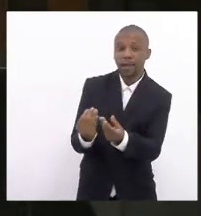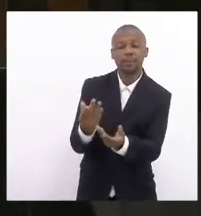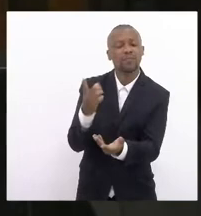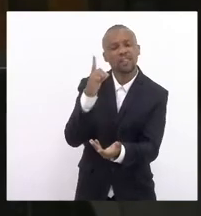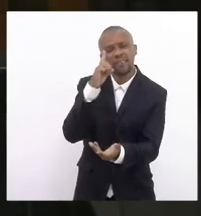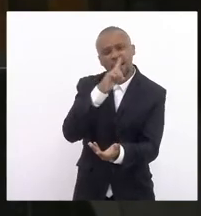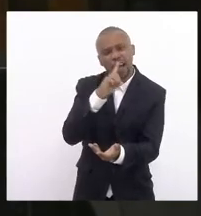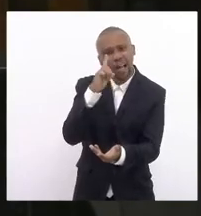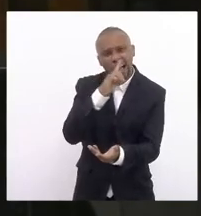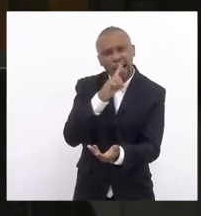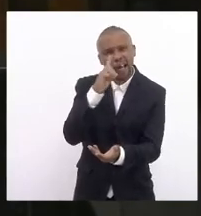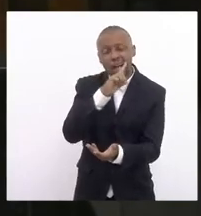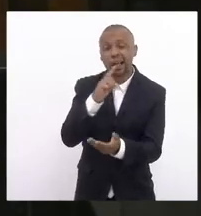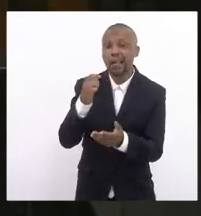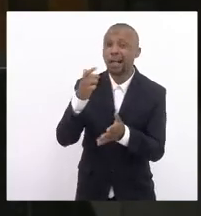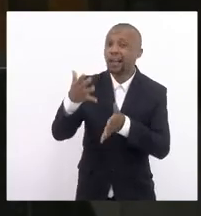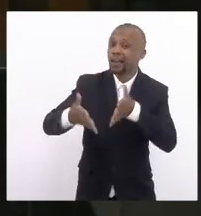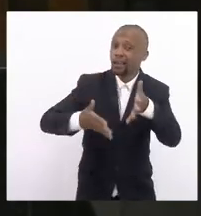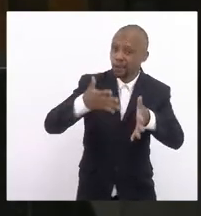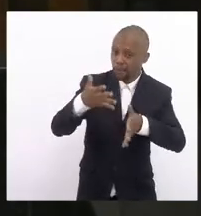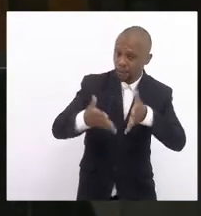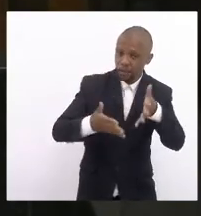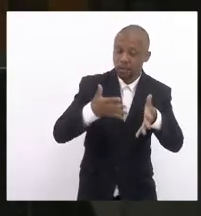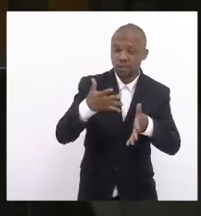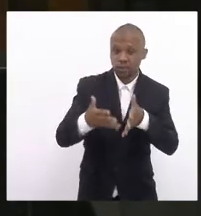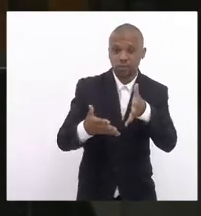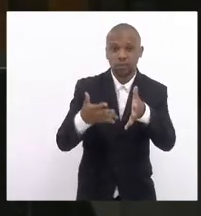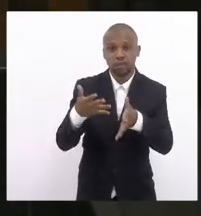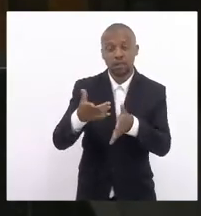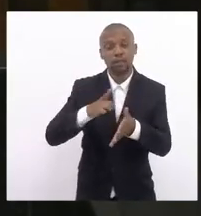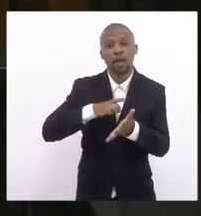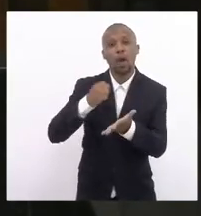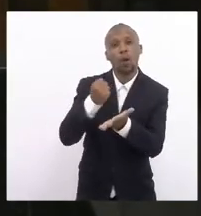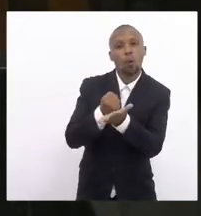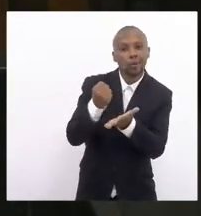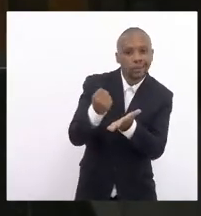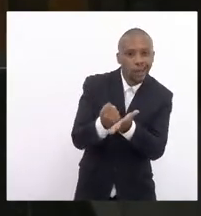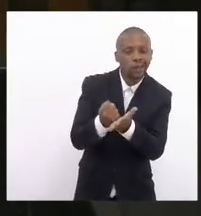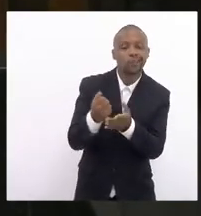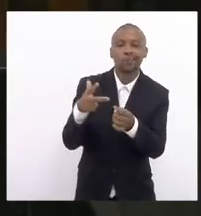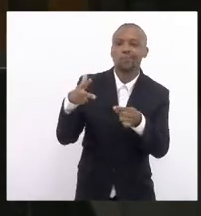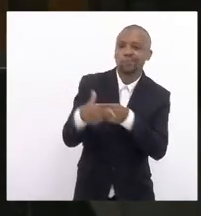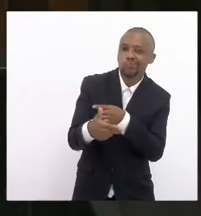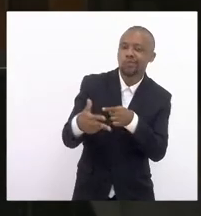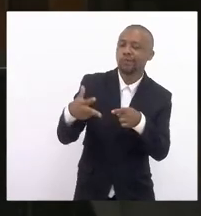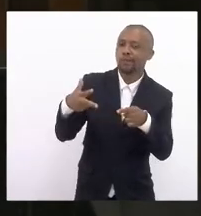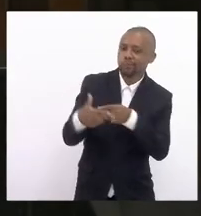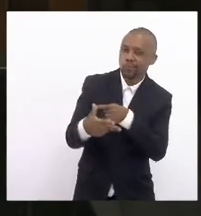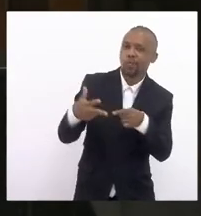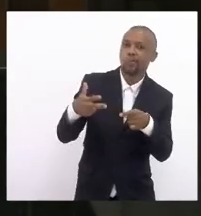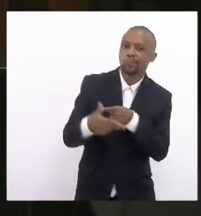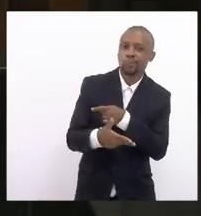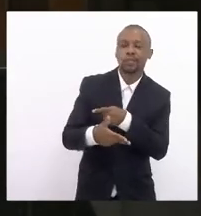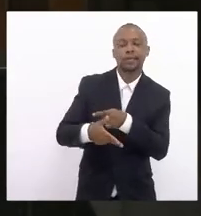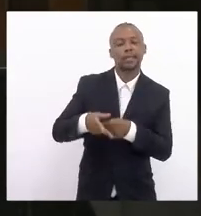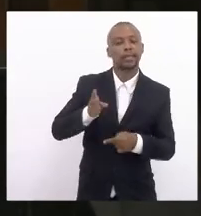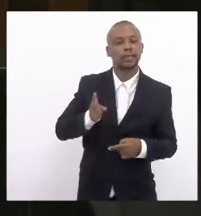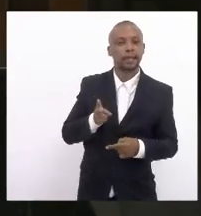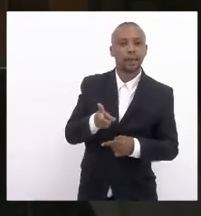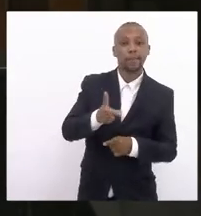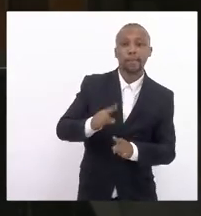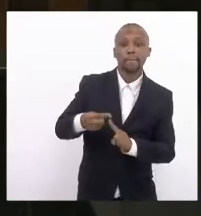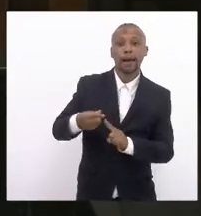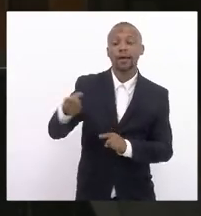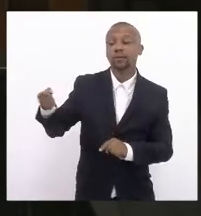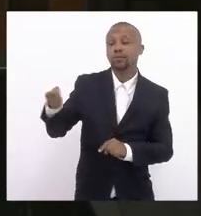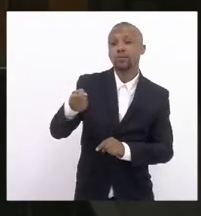precária, libras, através de contratos que vivem sendo interrompidos, e um profissional